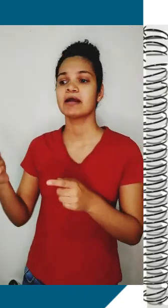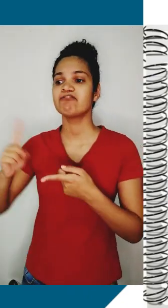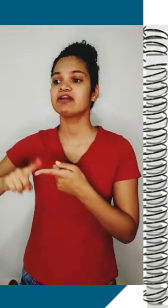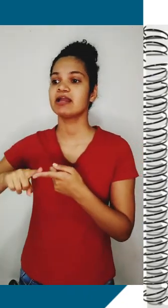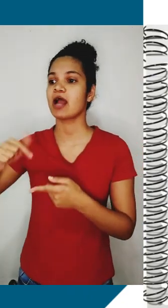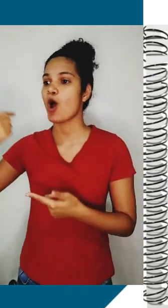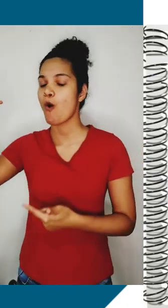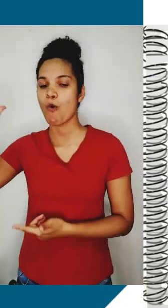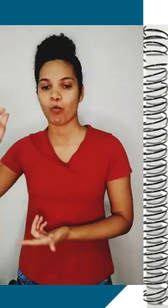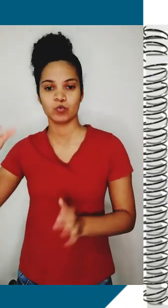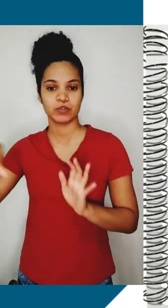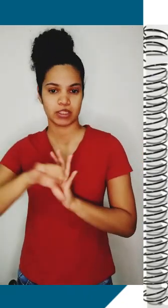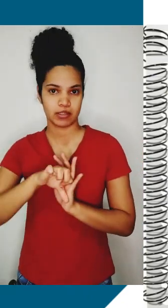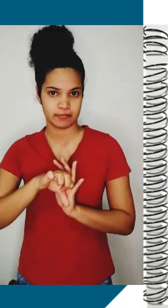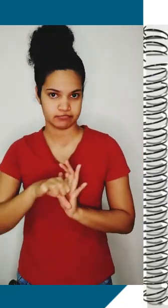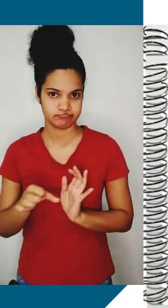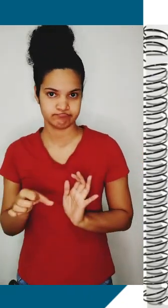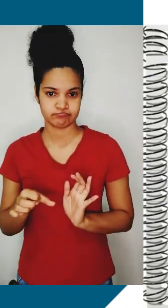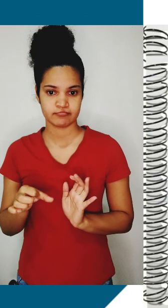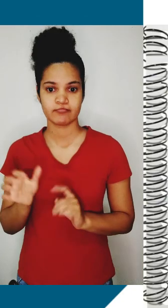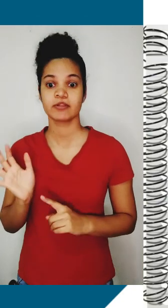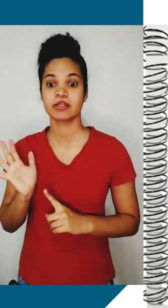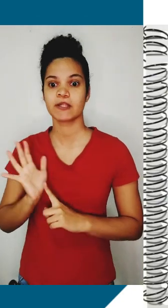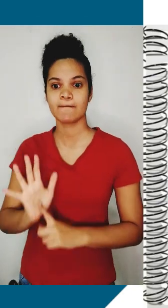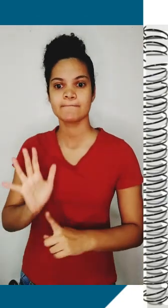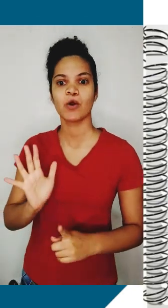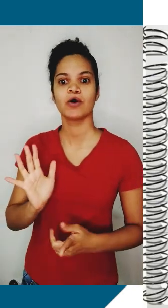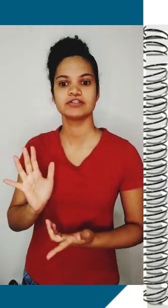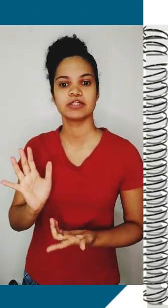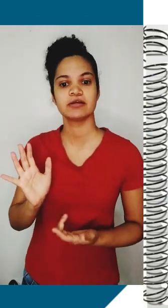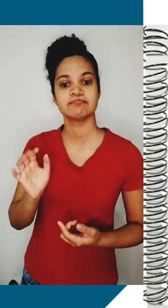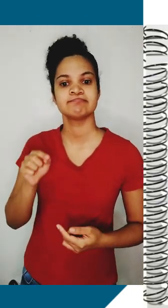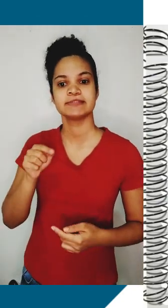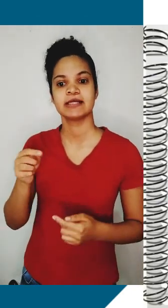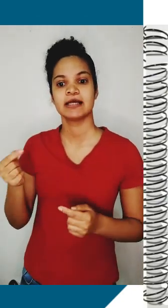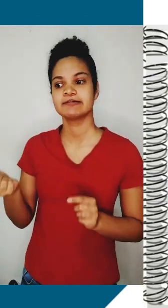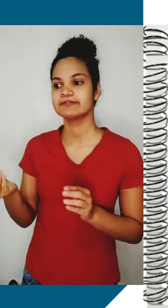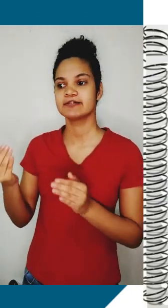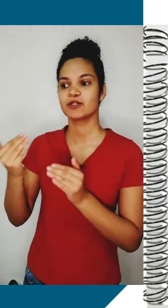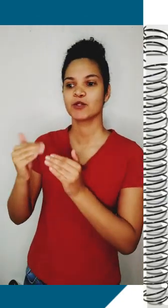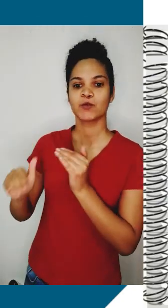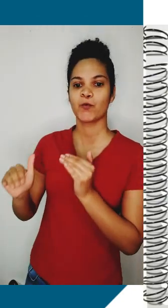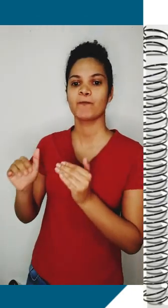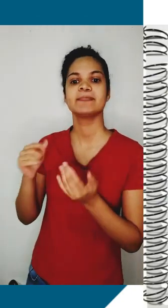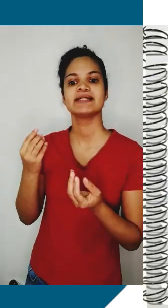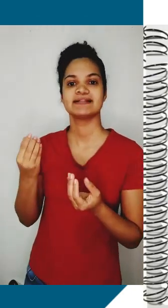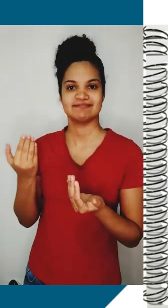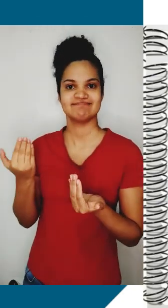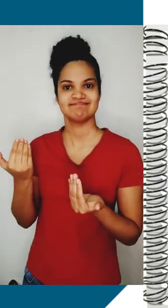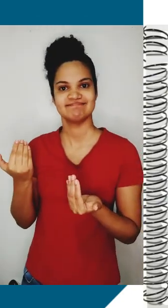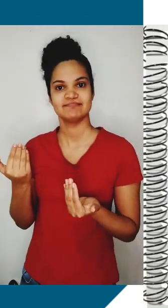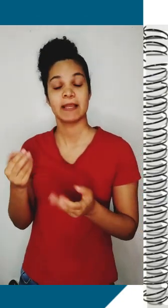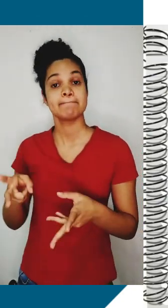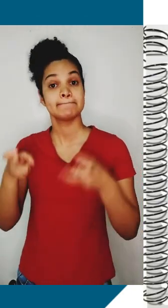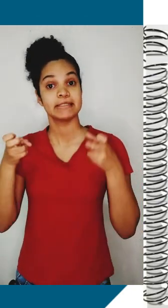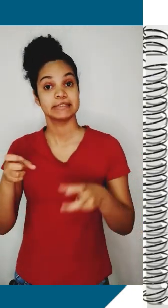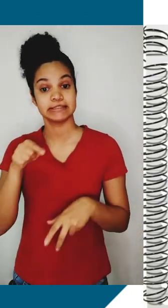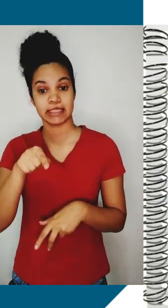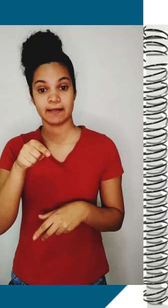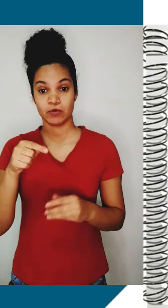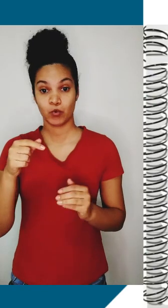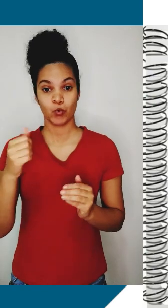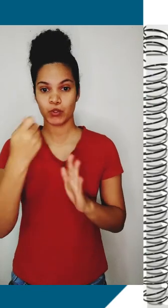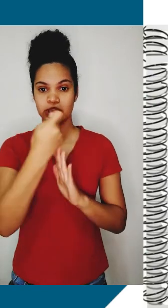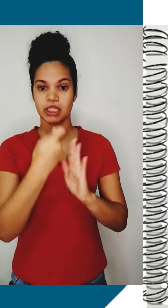crime para vingar outro. A resposta nos mostra a incoerência que há em cometer um crime como resposta a outro. Percebam